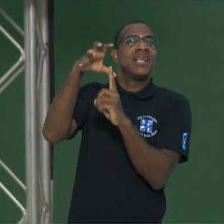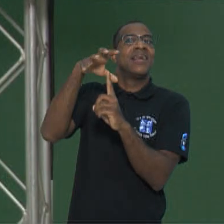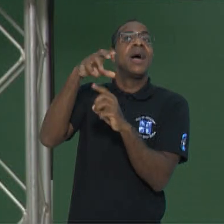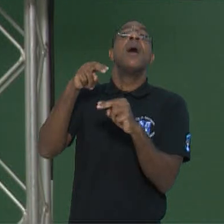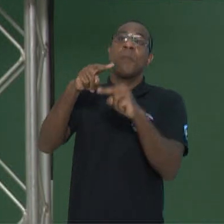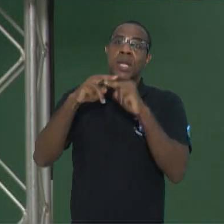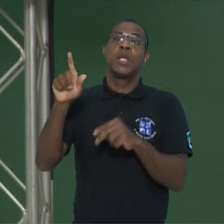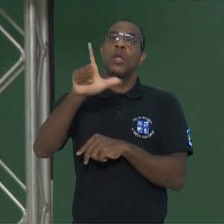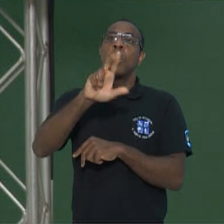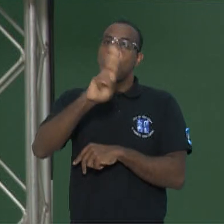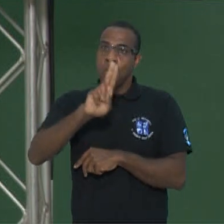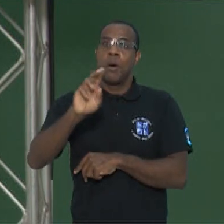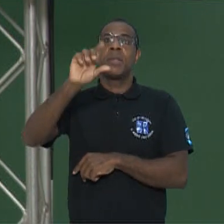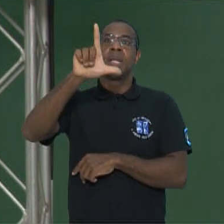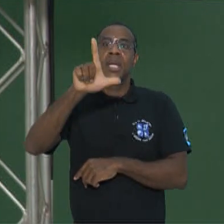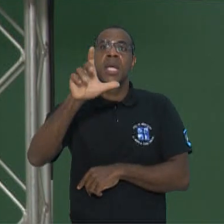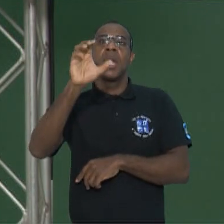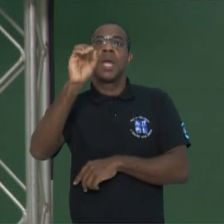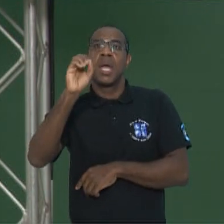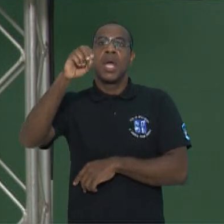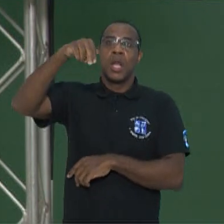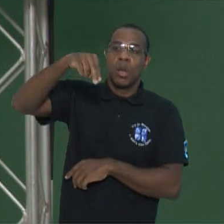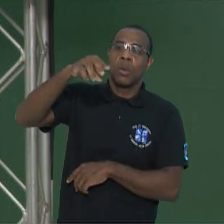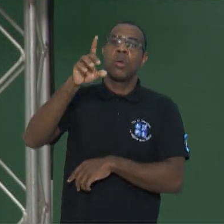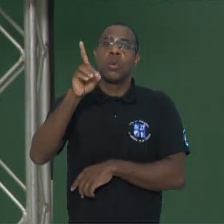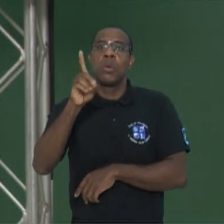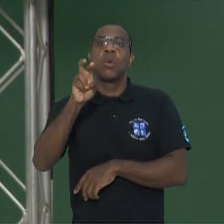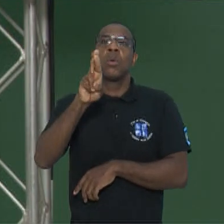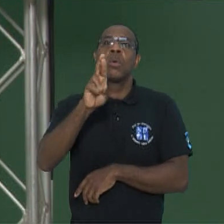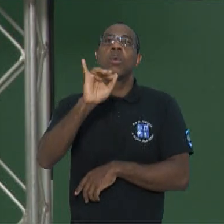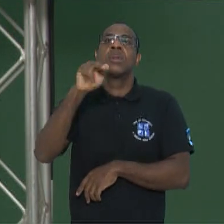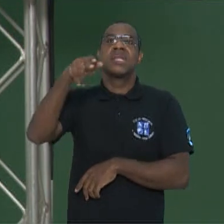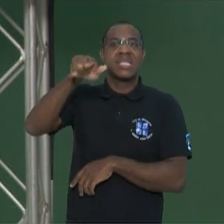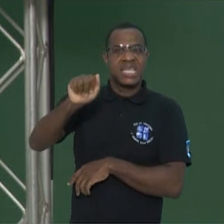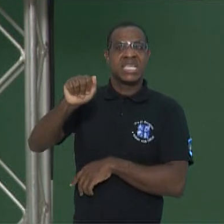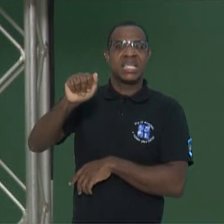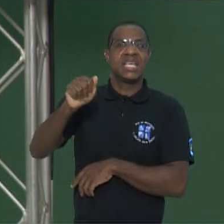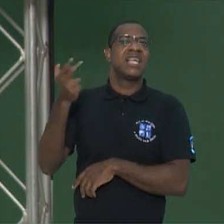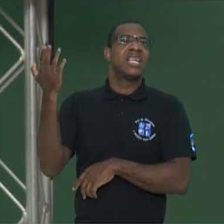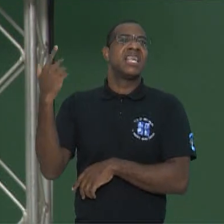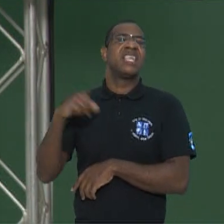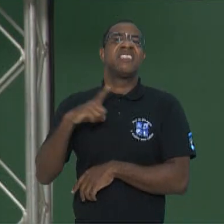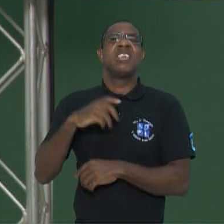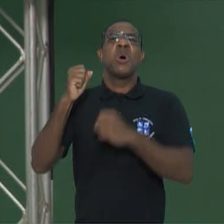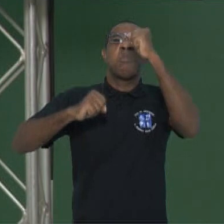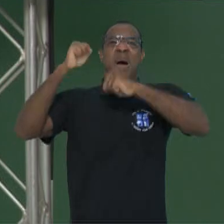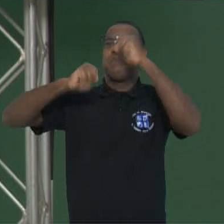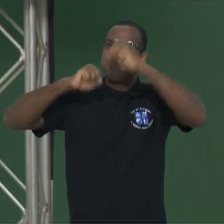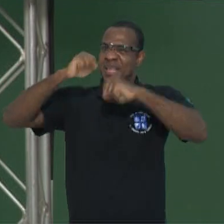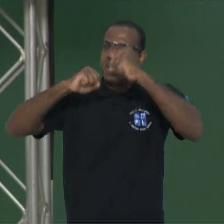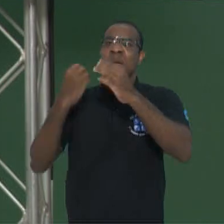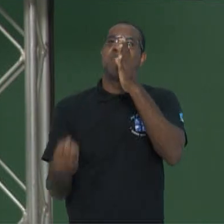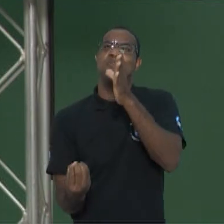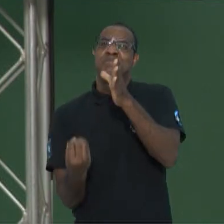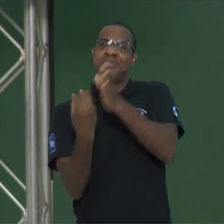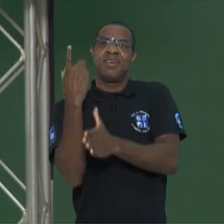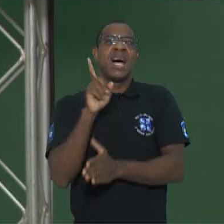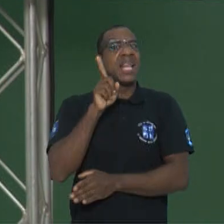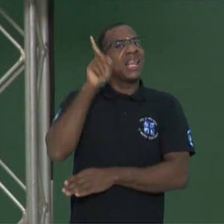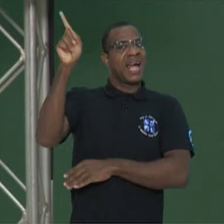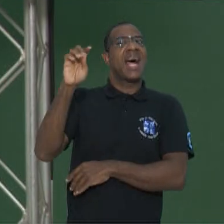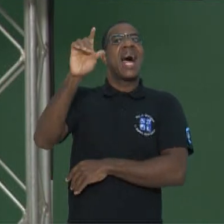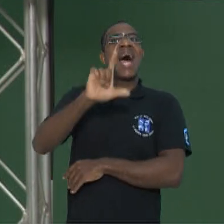na região. Era a Companhia de Terras do Norte do Paraná que vendia terras, tinha toda uma atividade ali de